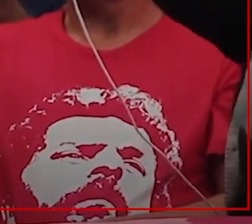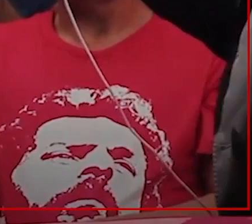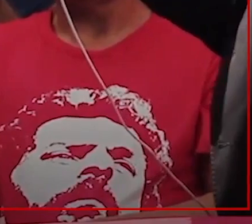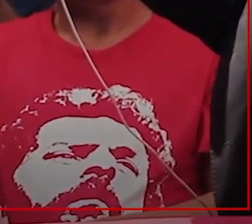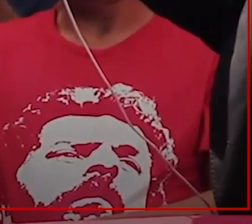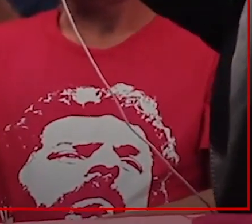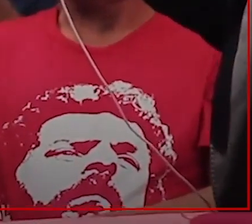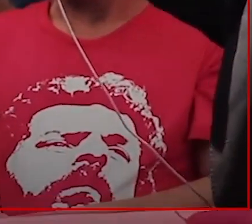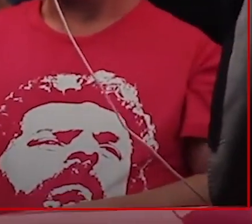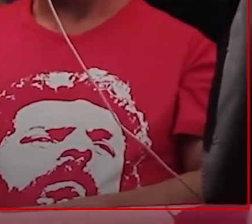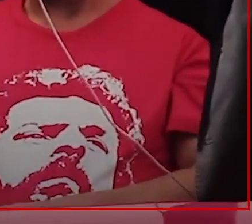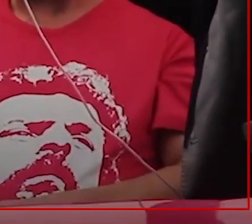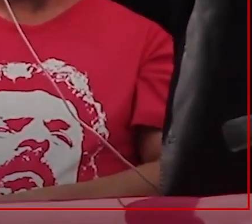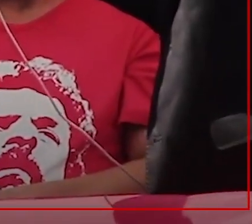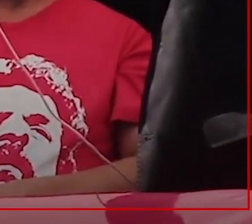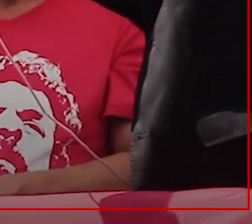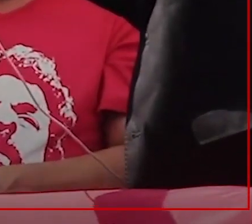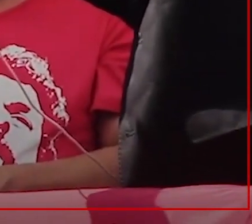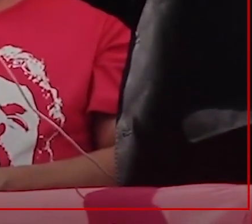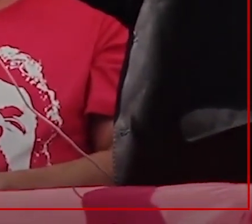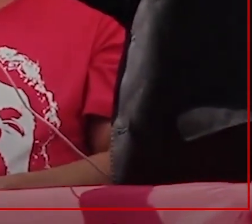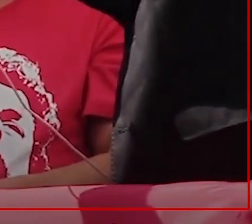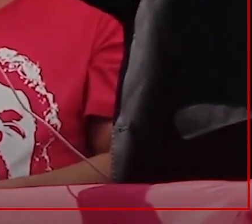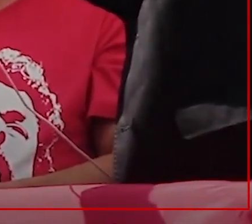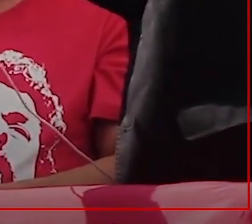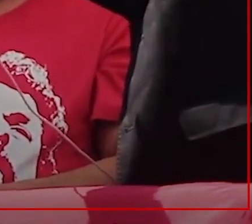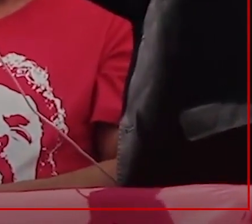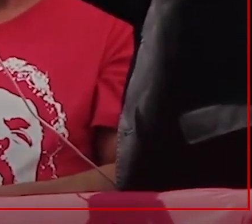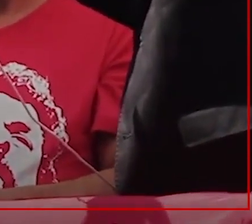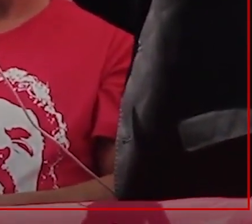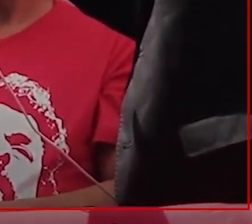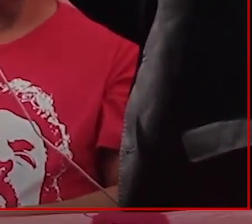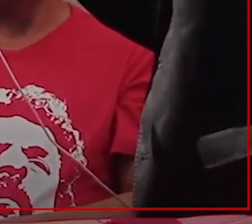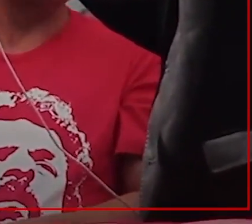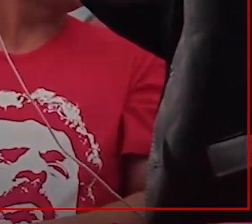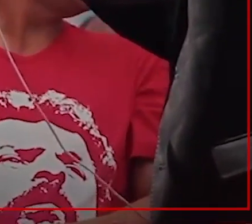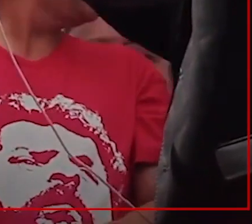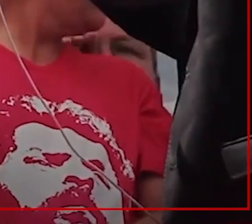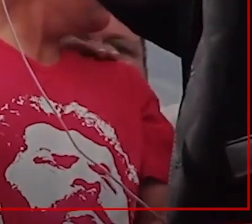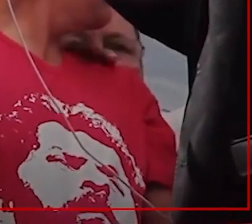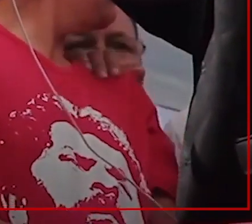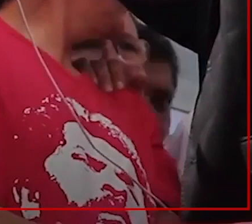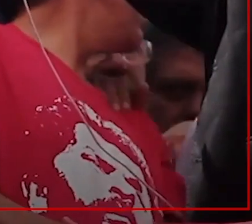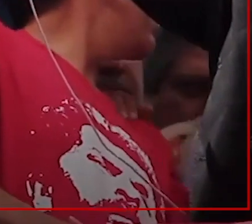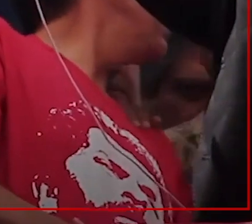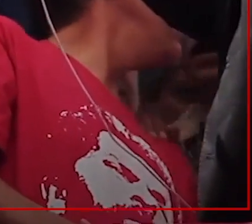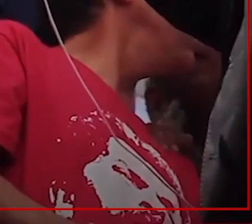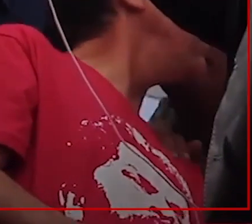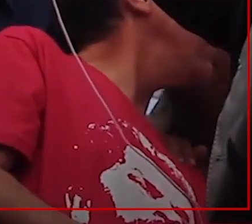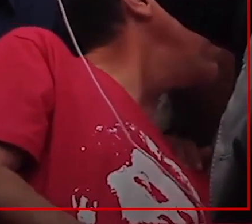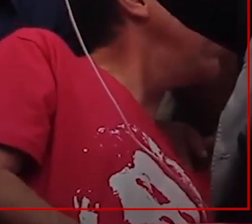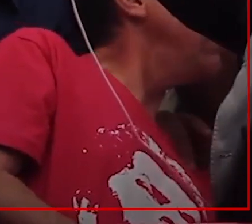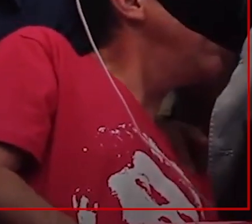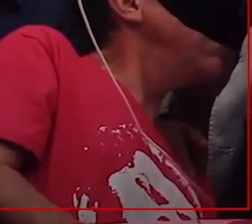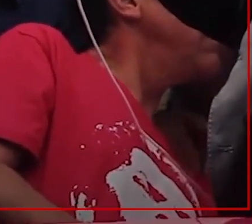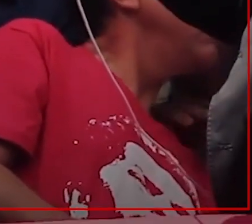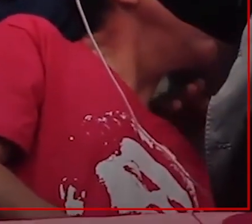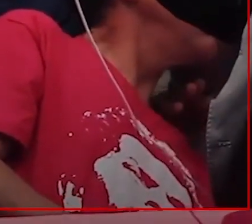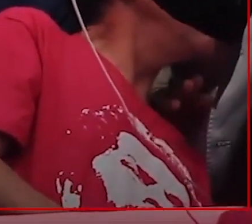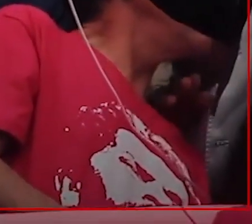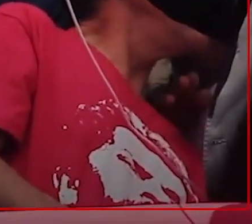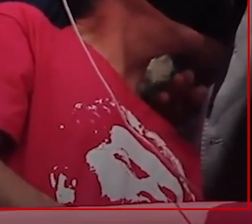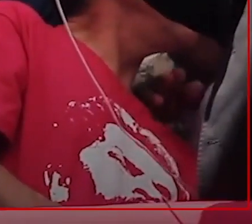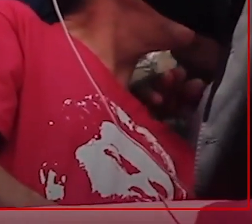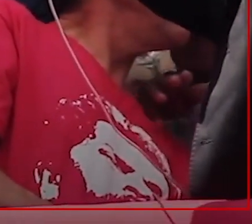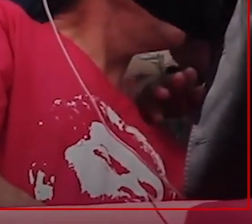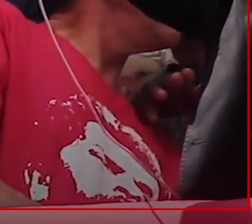poderosos podem matar uma, duas ou três rosas, mas